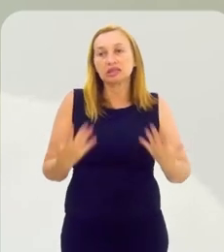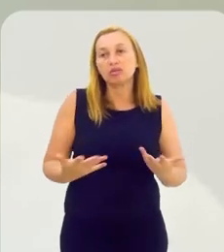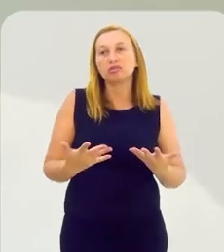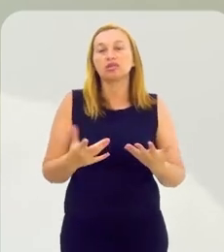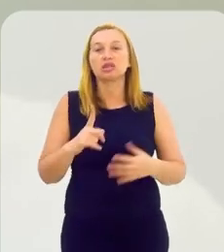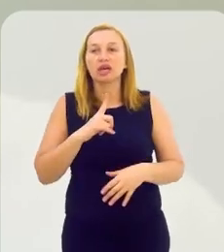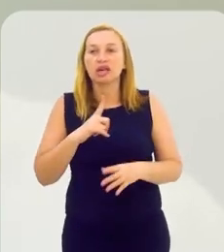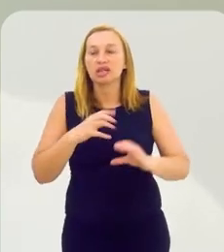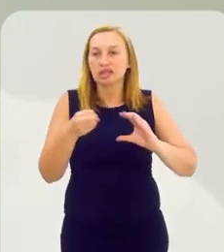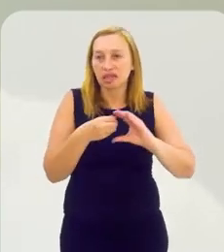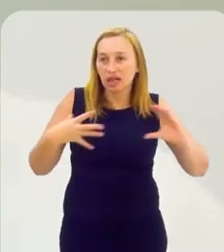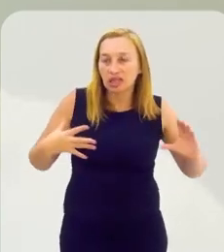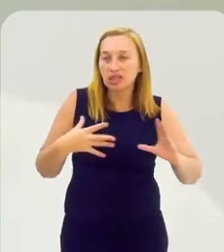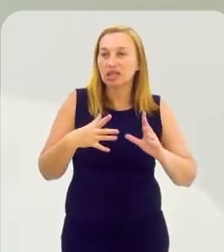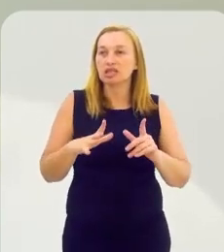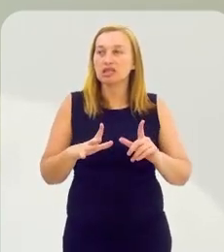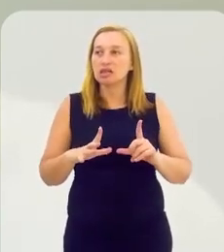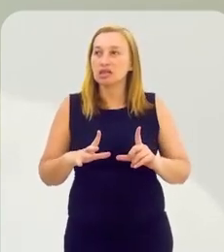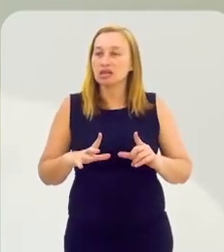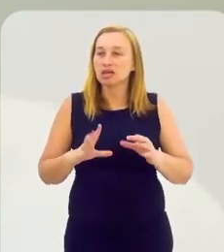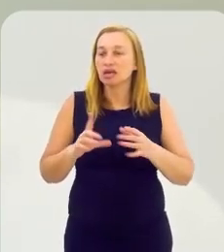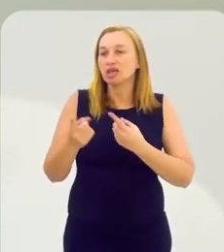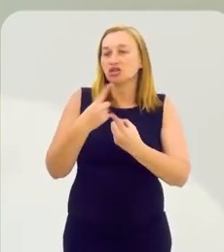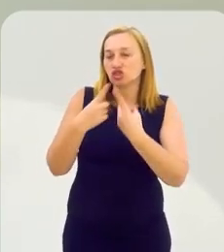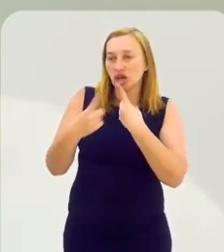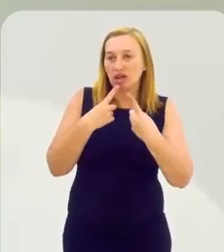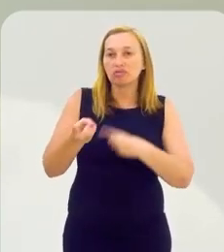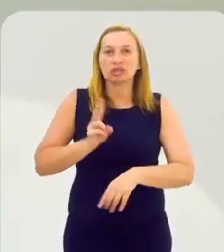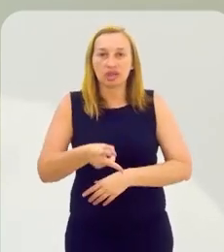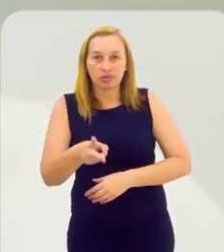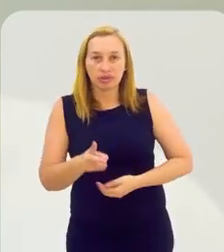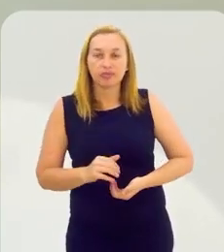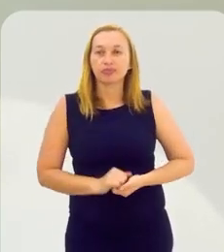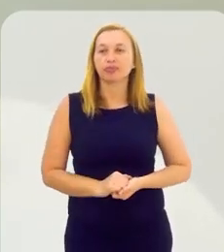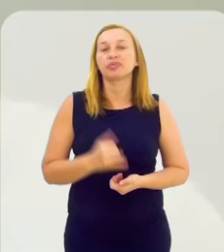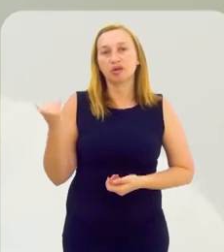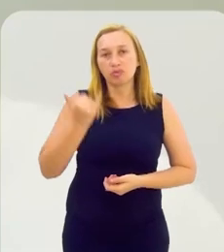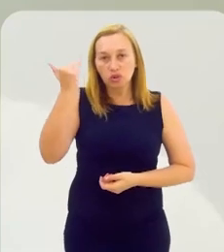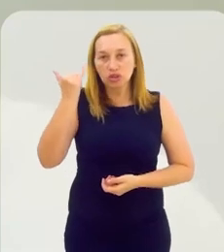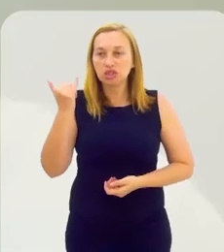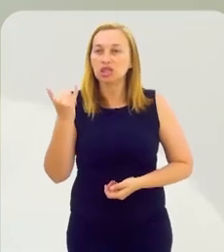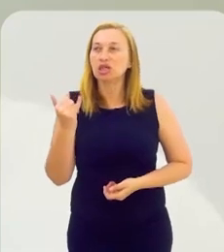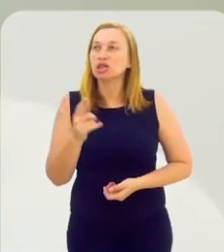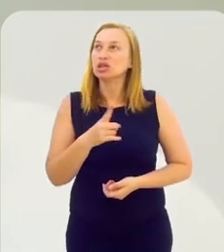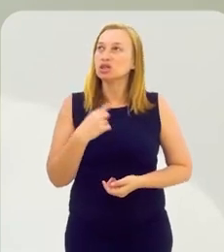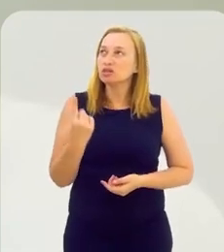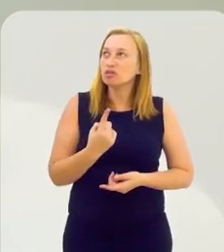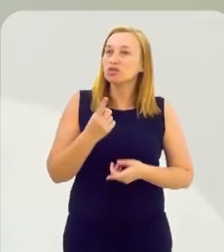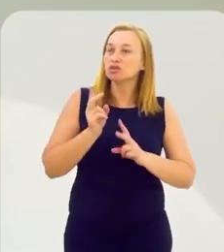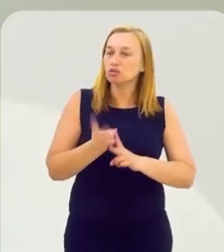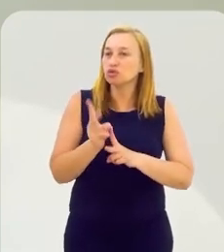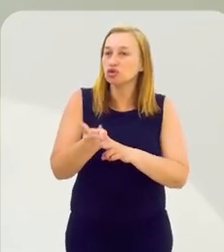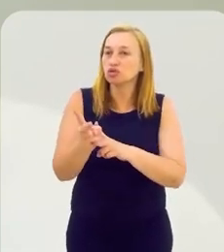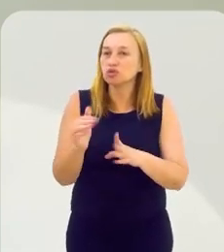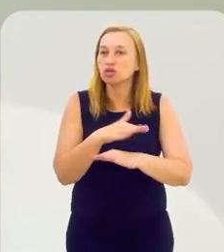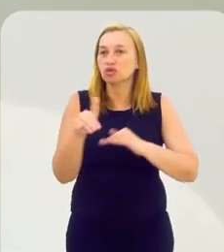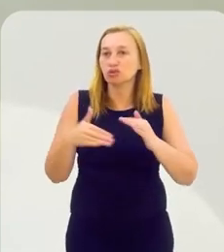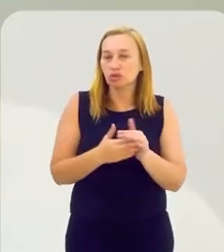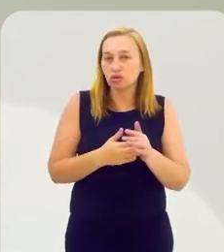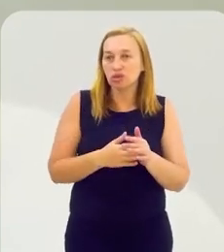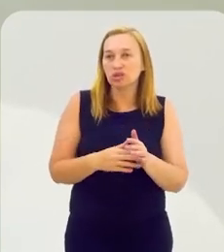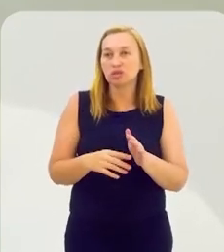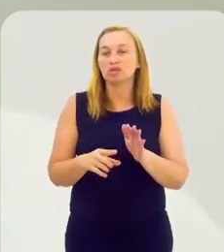esse caráter, essa postura aberta ao diálogo constantemente. E é importante que a gente mantenha isso em todas